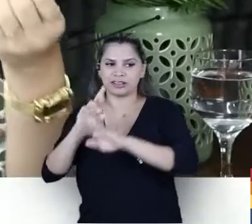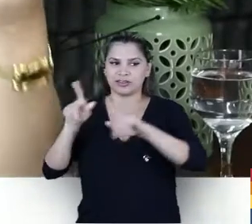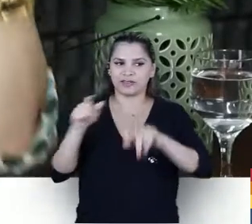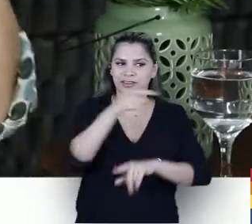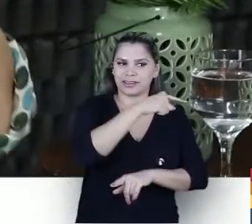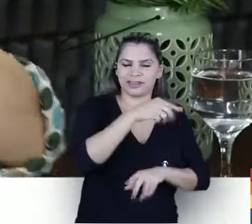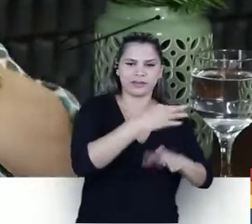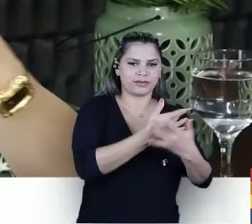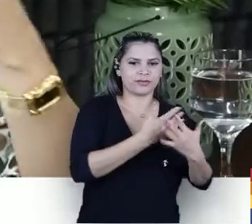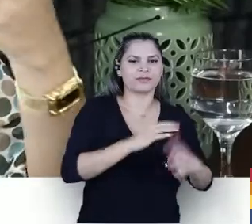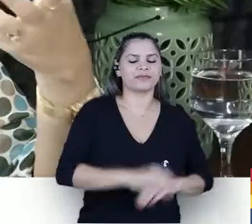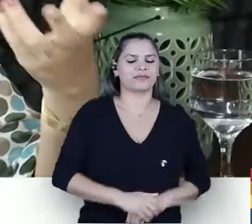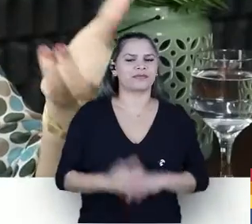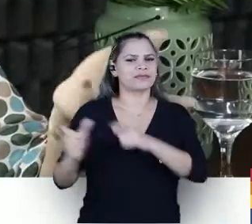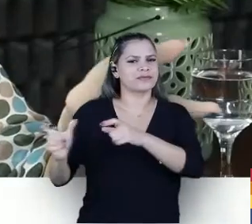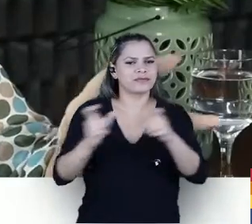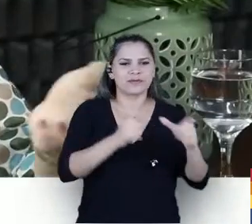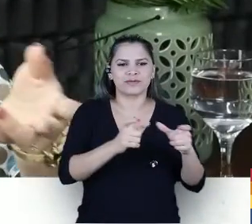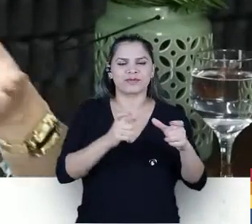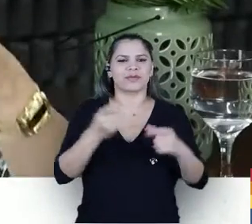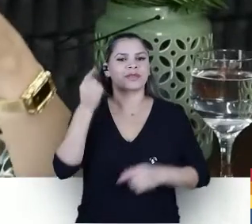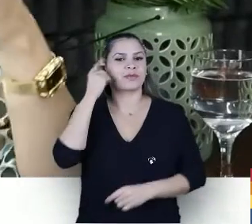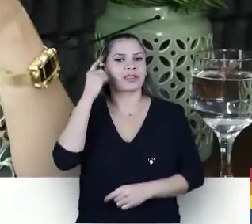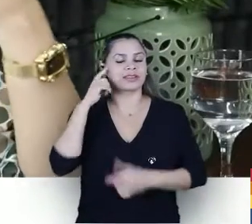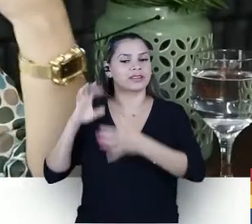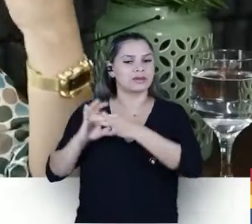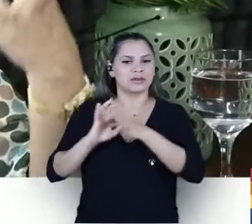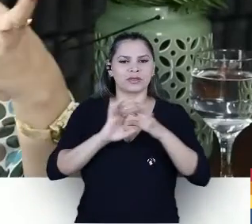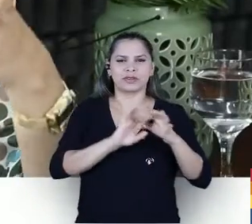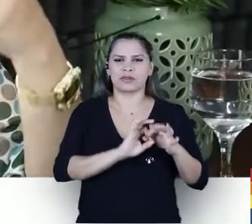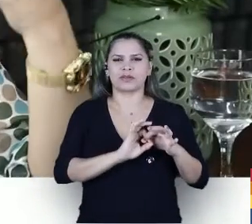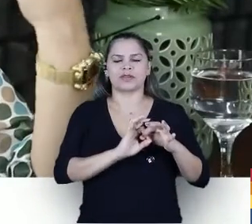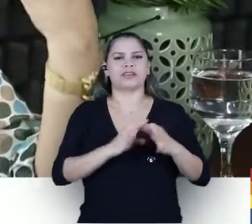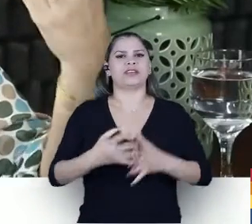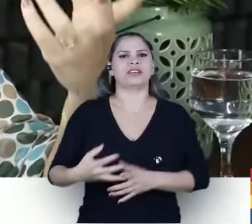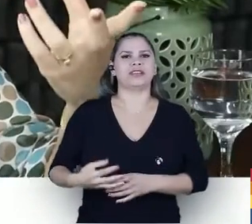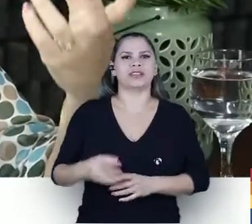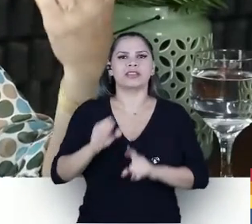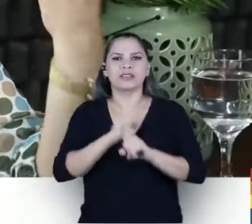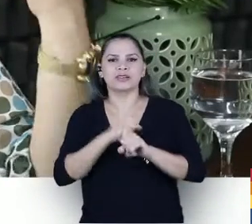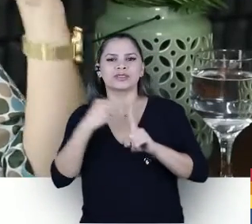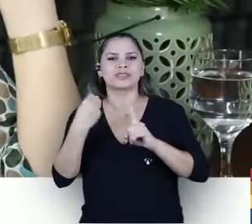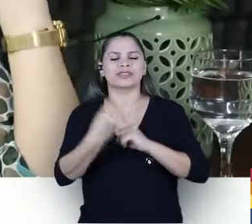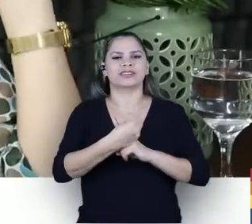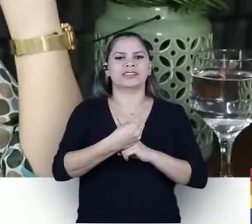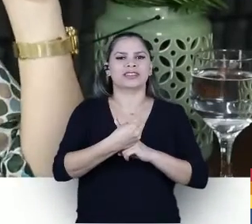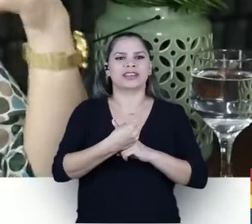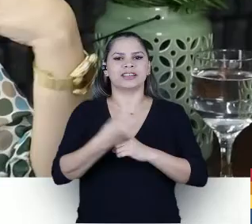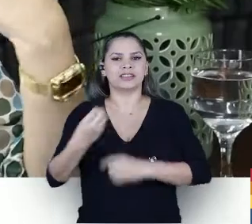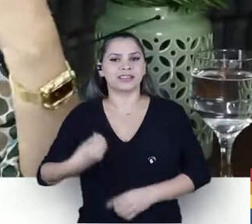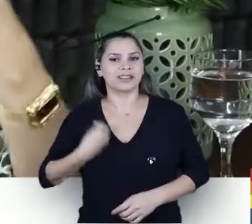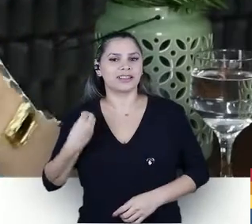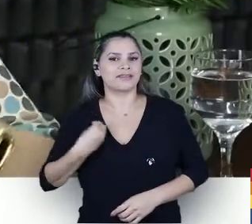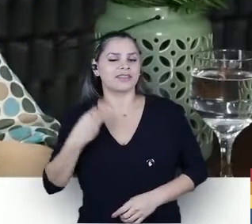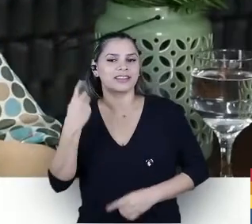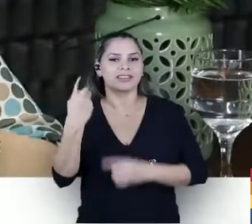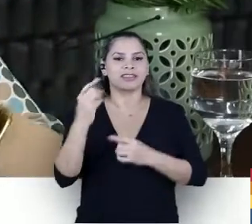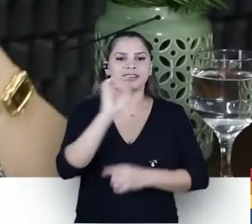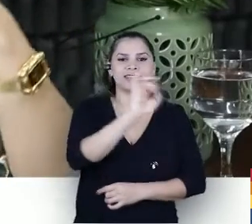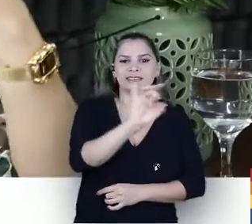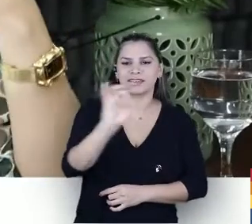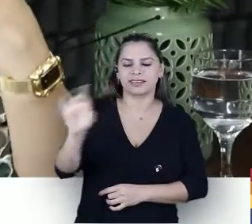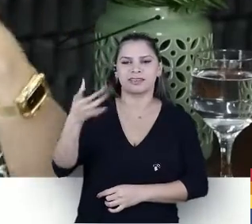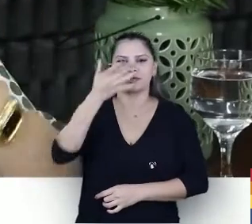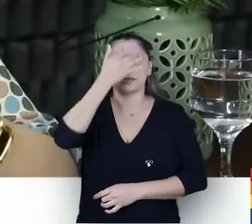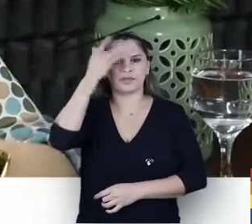provavelmente não vai ser a aula que um outro professor vai ministrar. Tem que ter esse olhar adaptativo, né? Pensando no